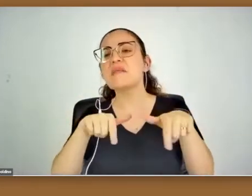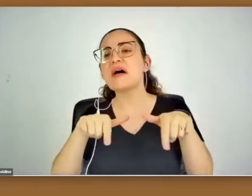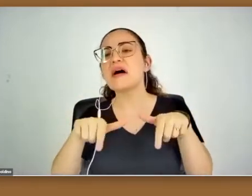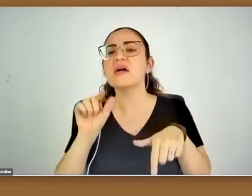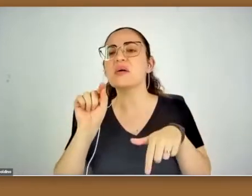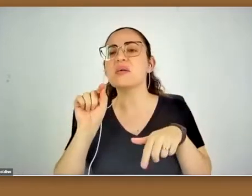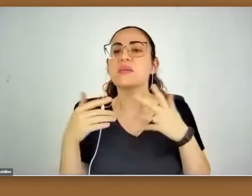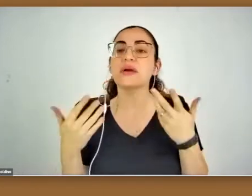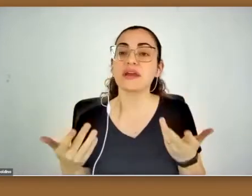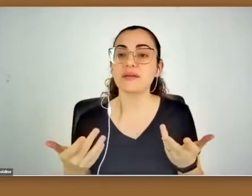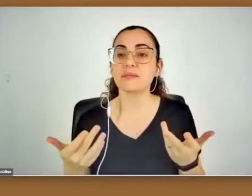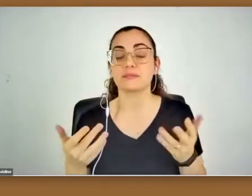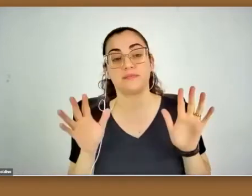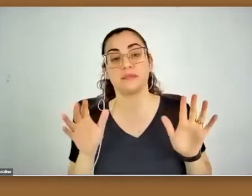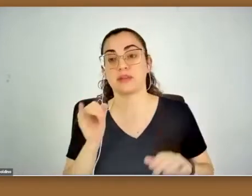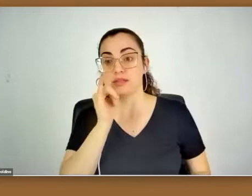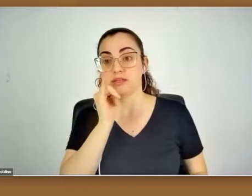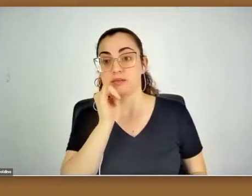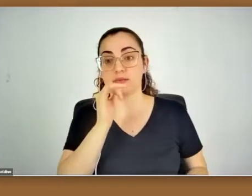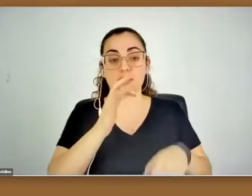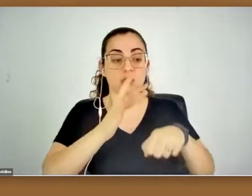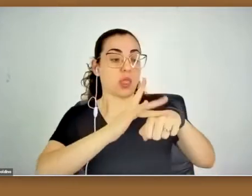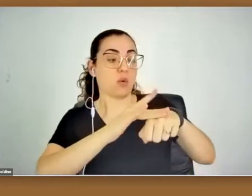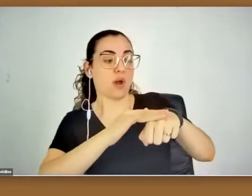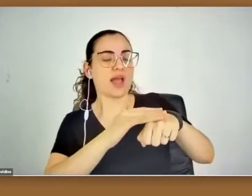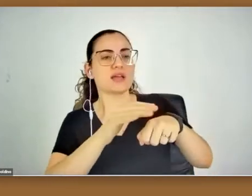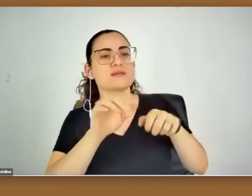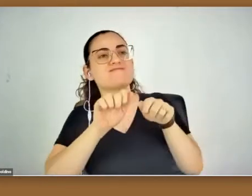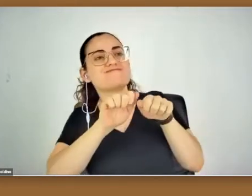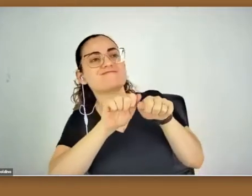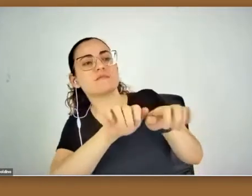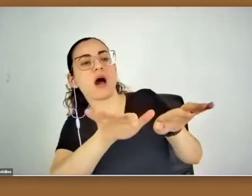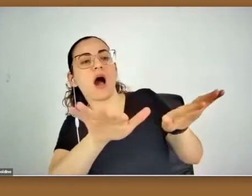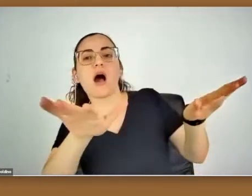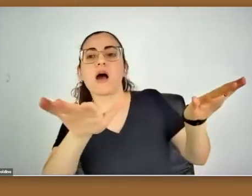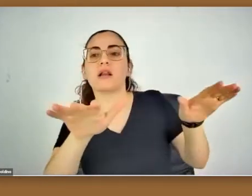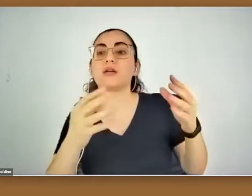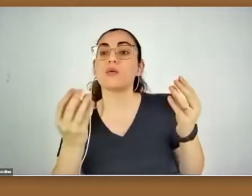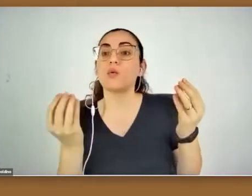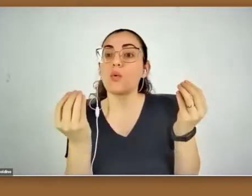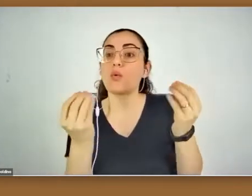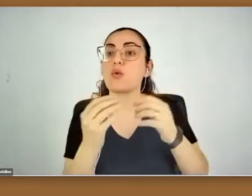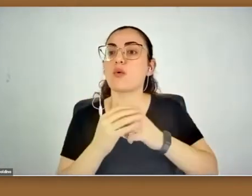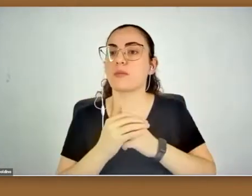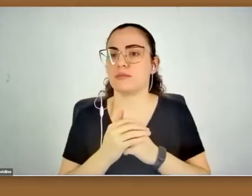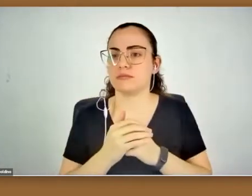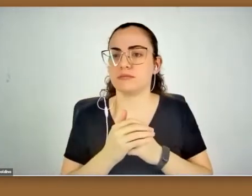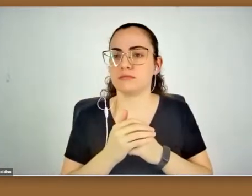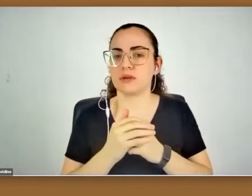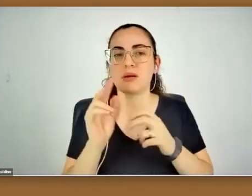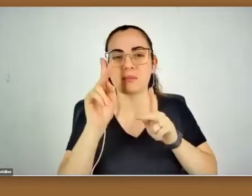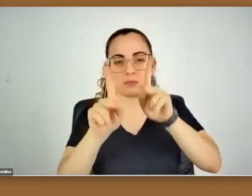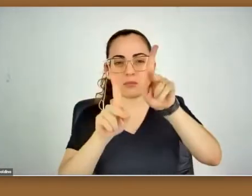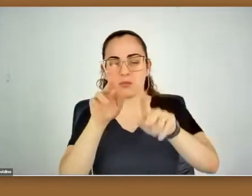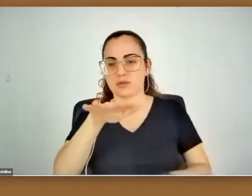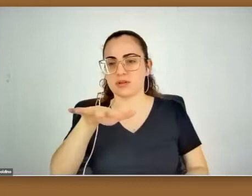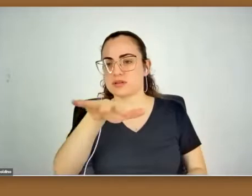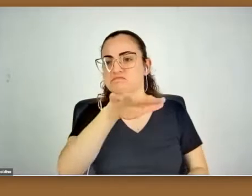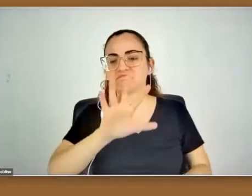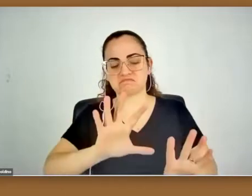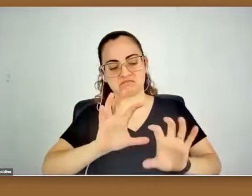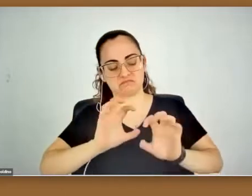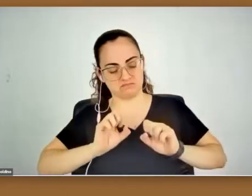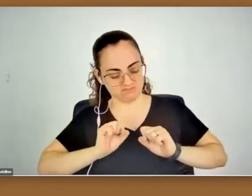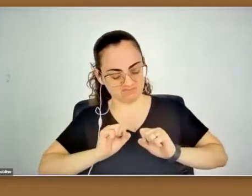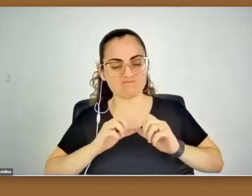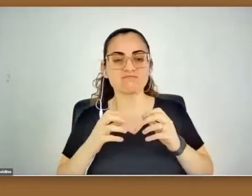ela acontece na população, né? E aí, como essa doença acontece, de que forma? Quanto que ela